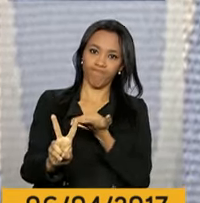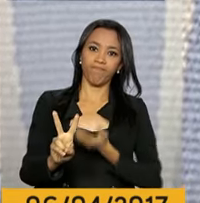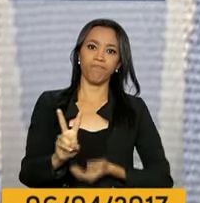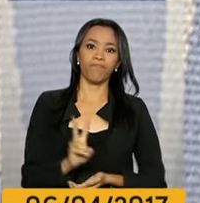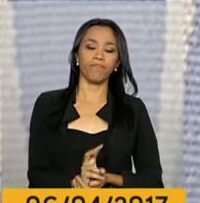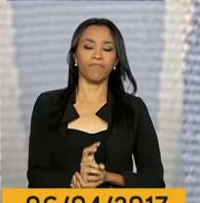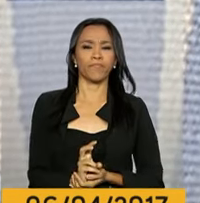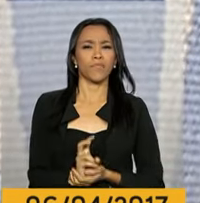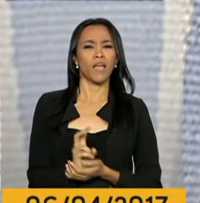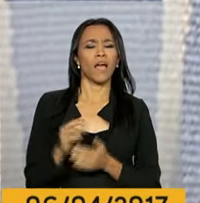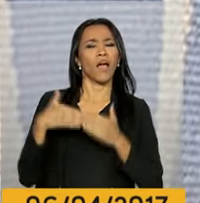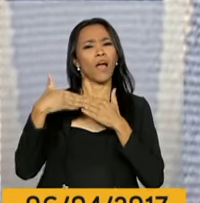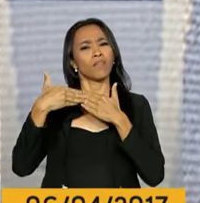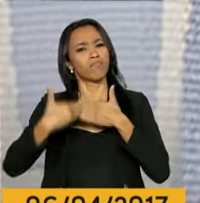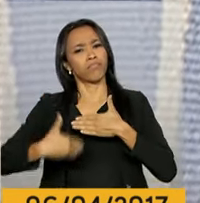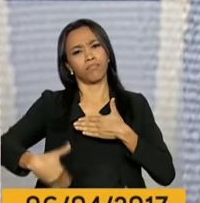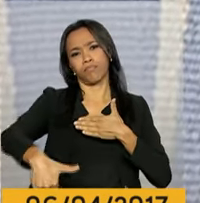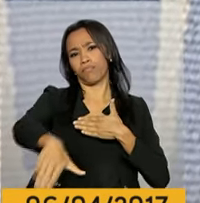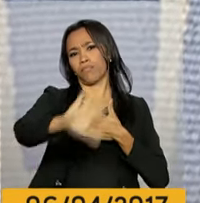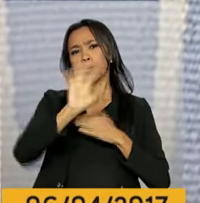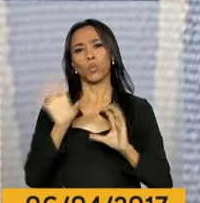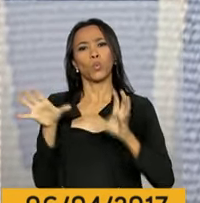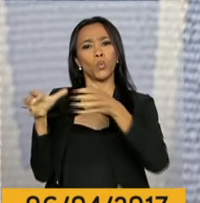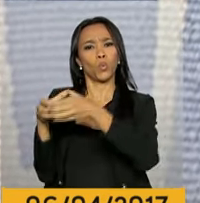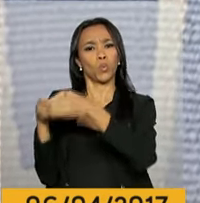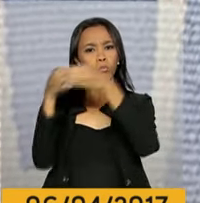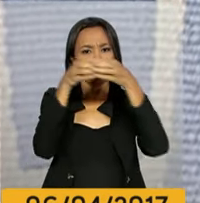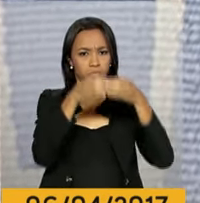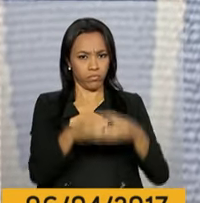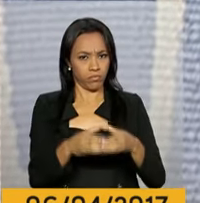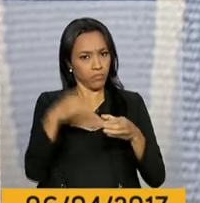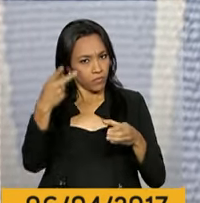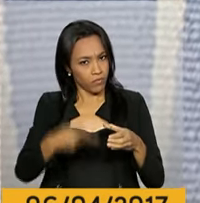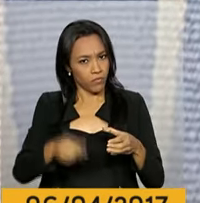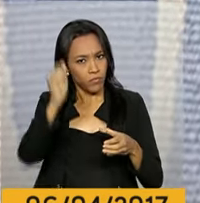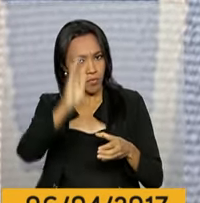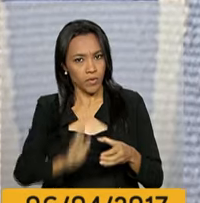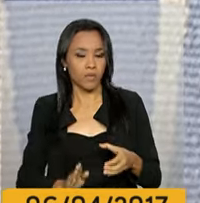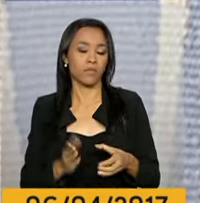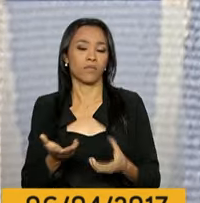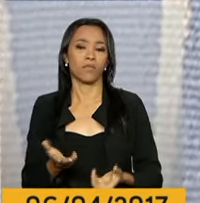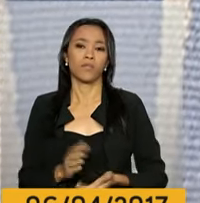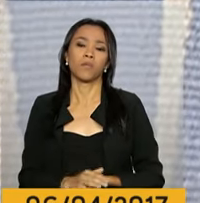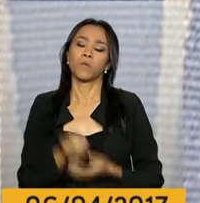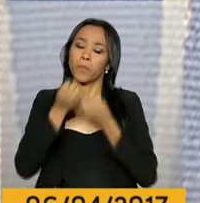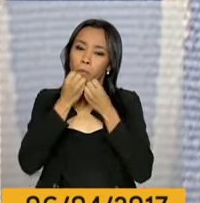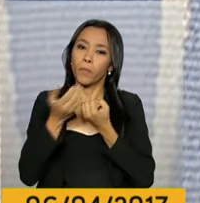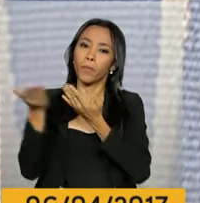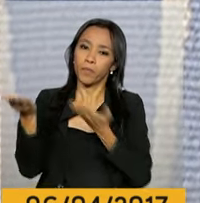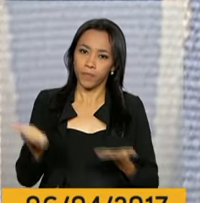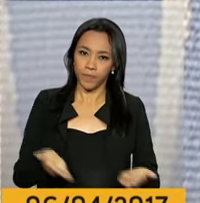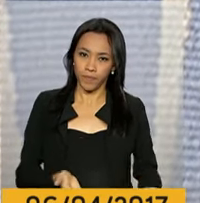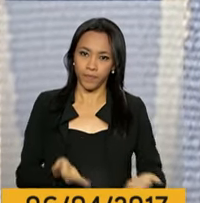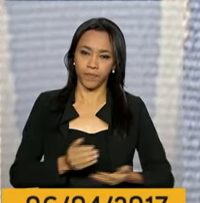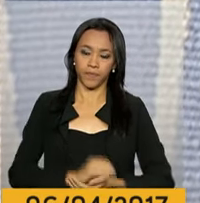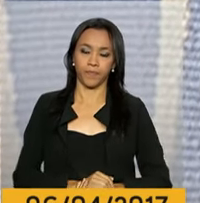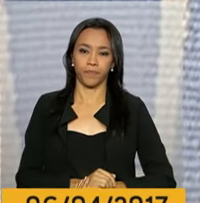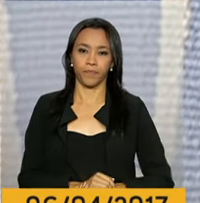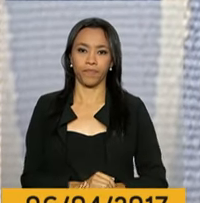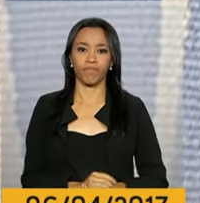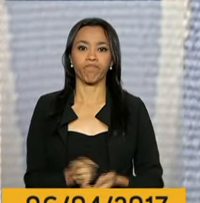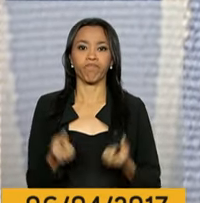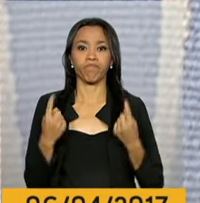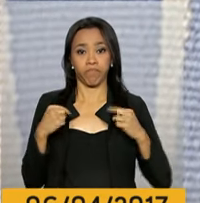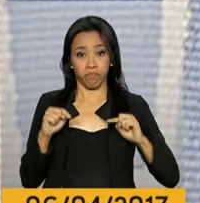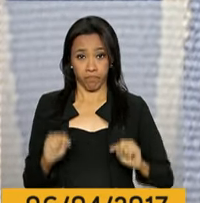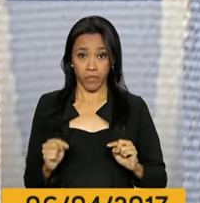estendendo a toda a sua delegação as nossas mais calorosas boas-vindas. Devo dizer